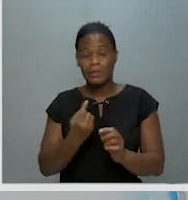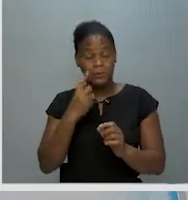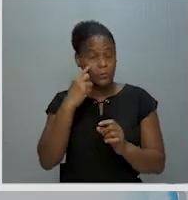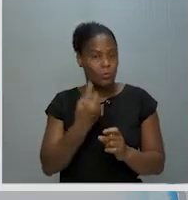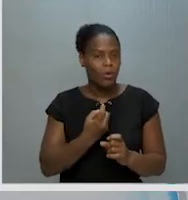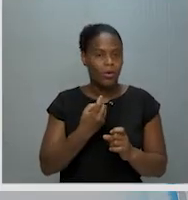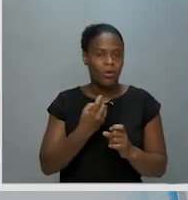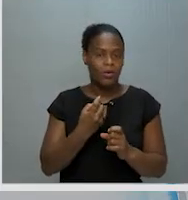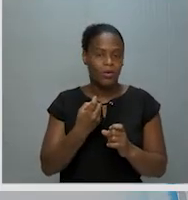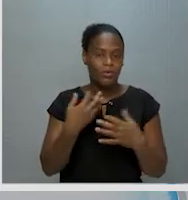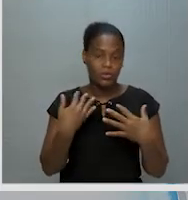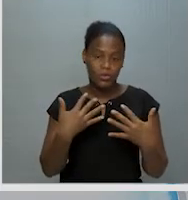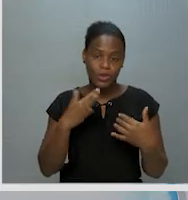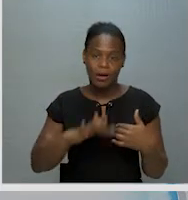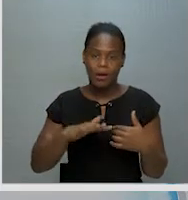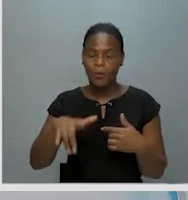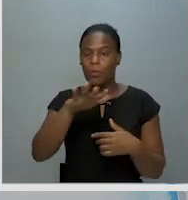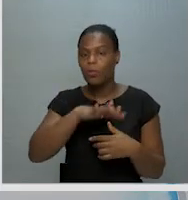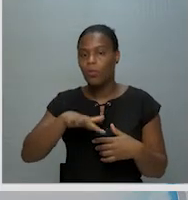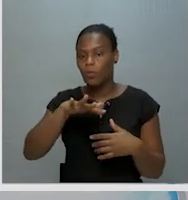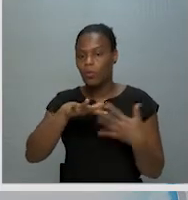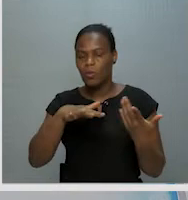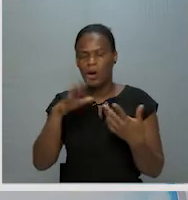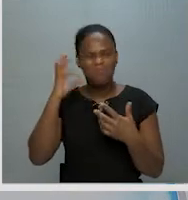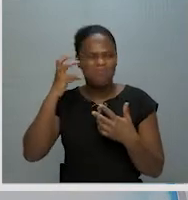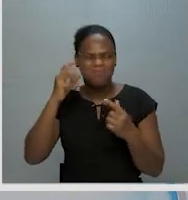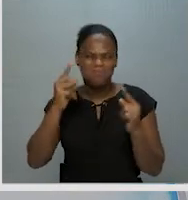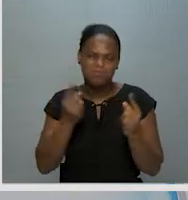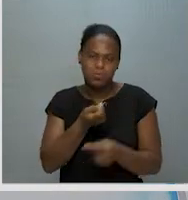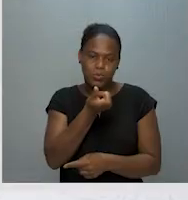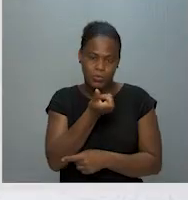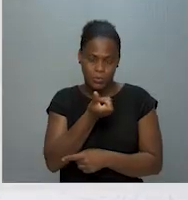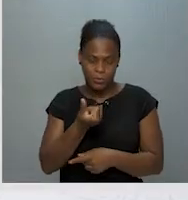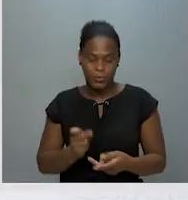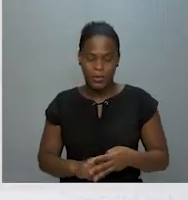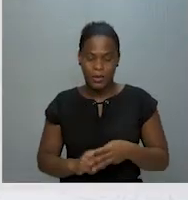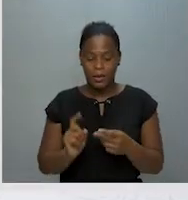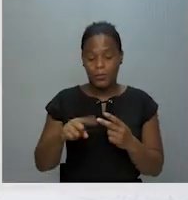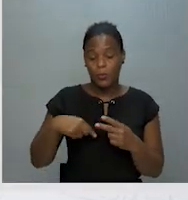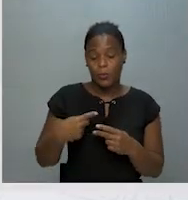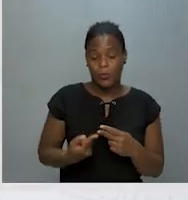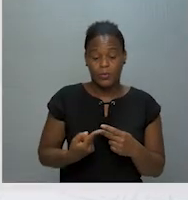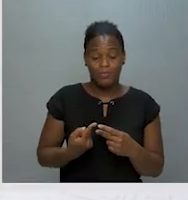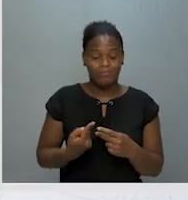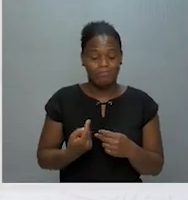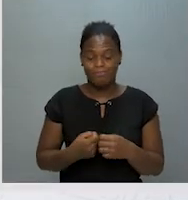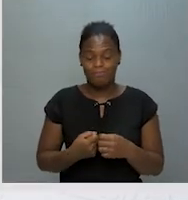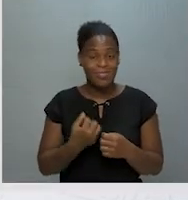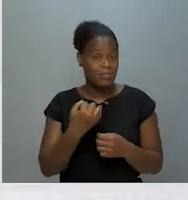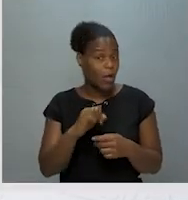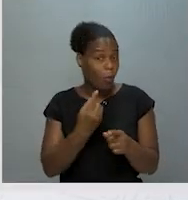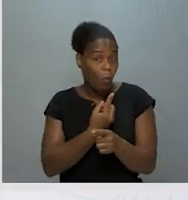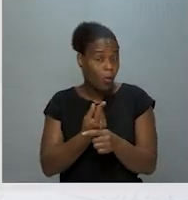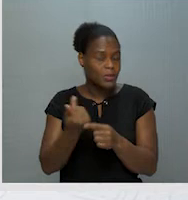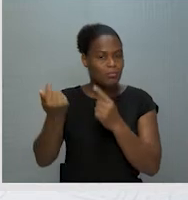procurar estar em espaços com menos ruídos possíveis. E não